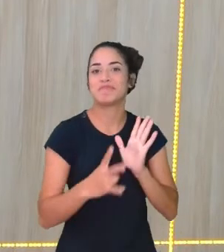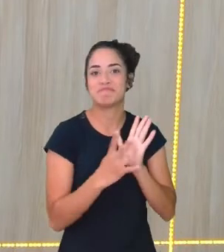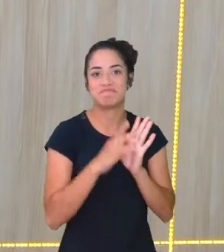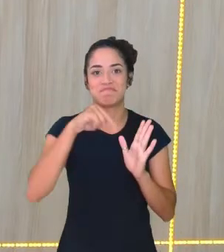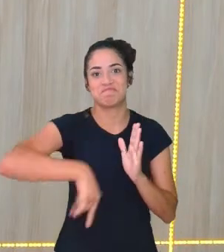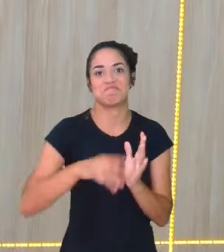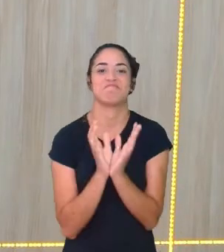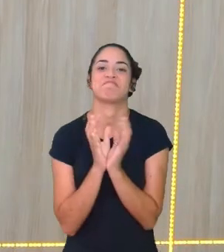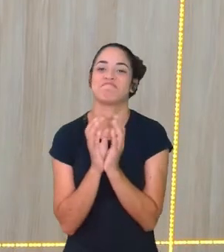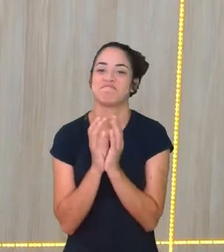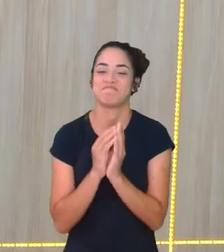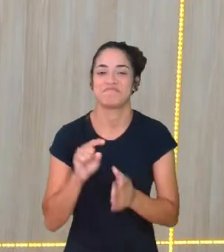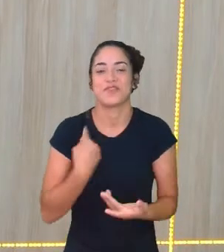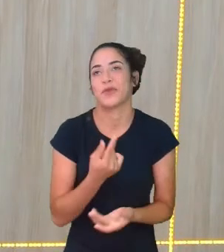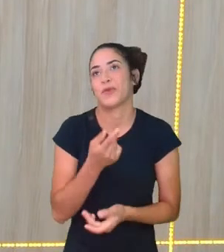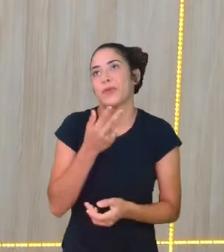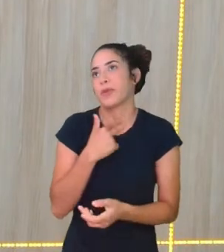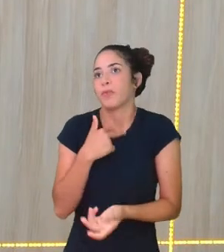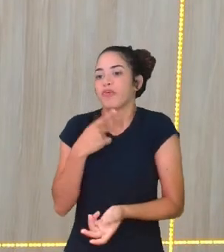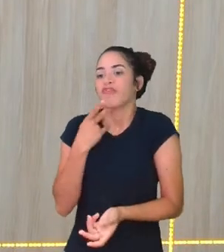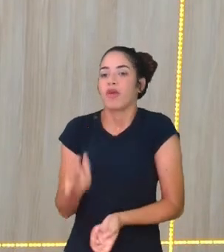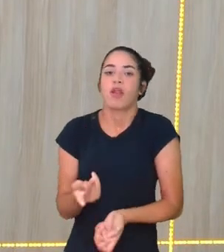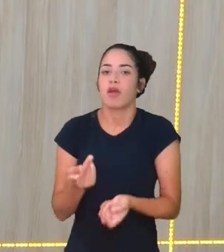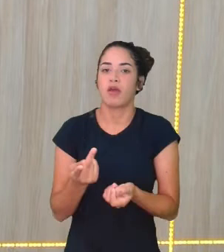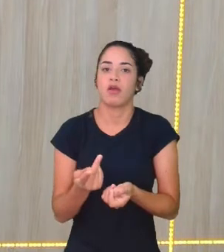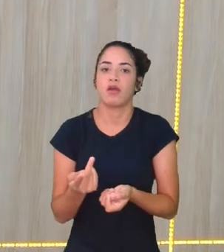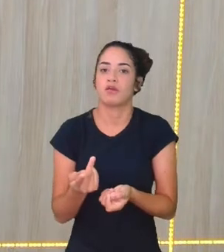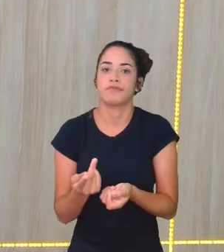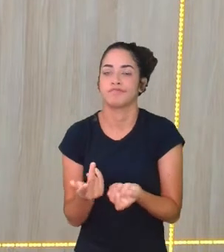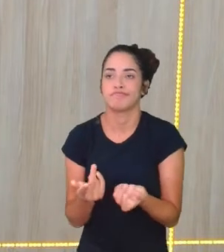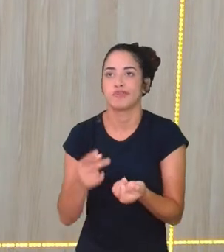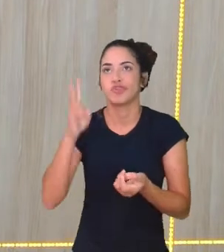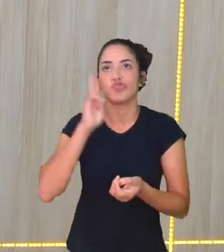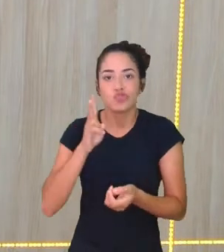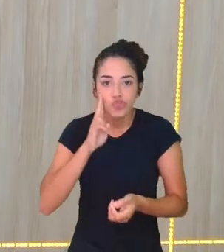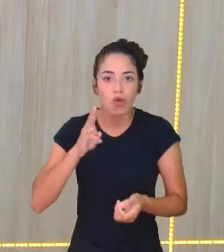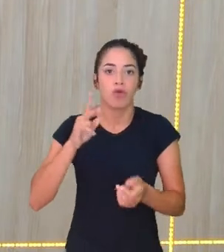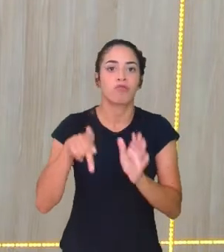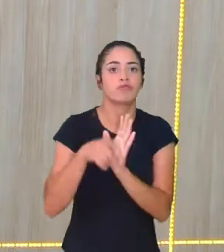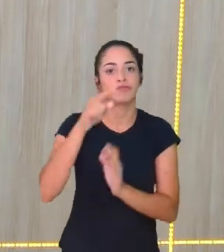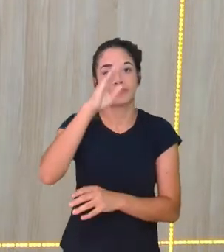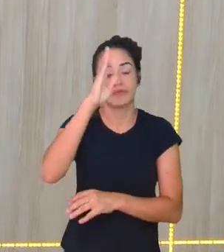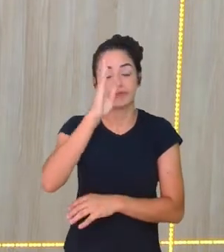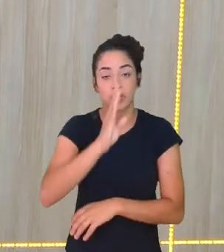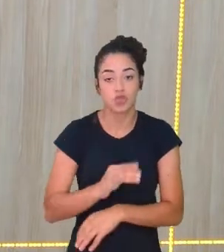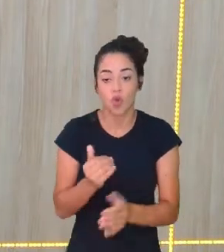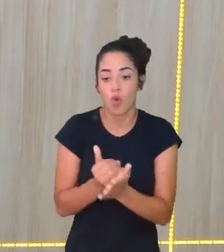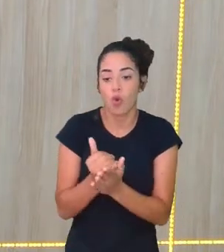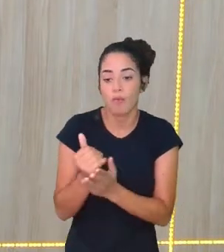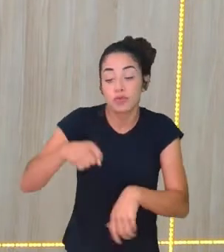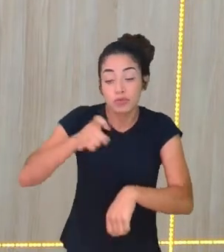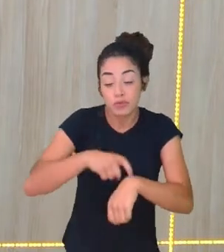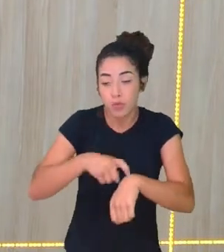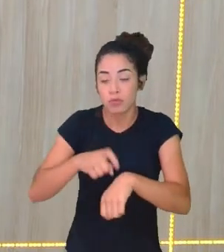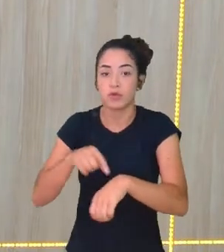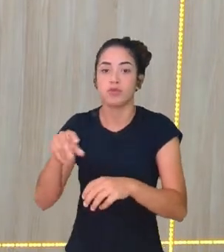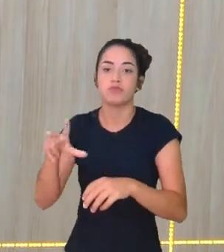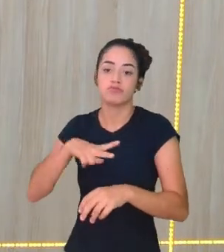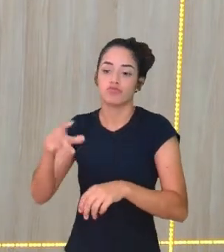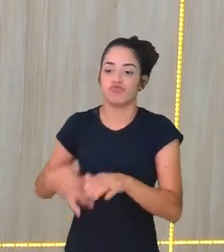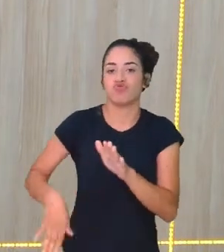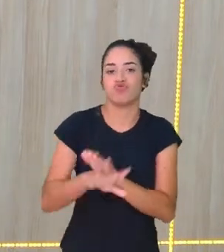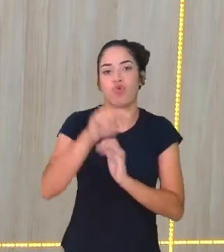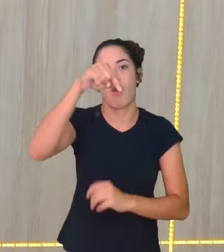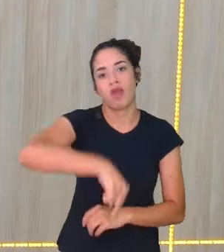então a gente não pode dizer de forma nenhuma que a história do Brasil começou com a chegada dos portugueses E